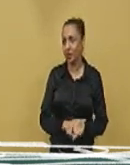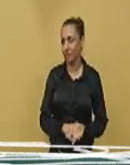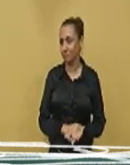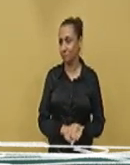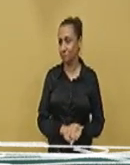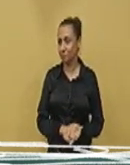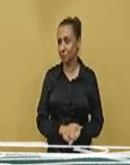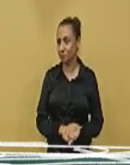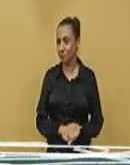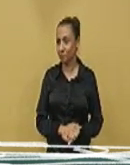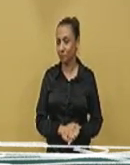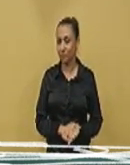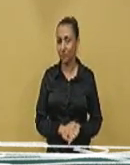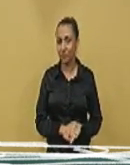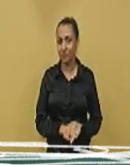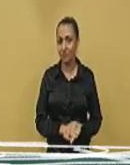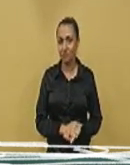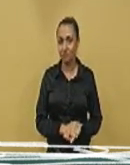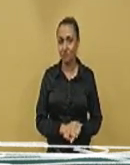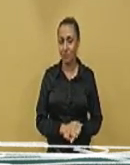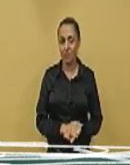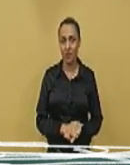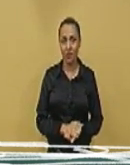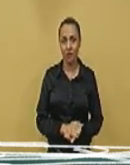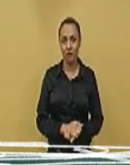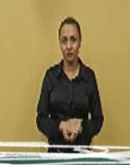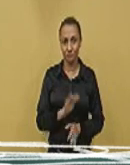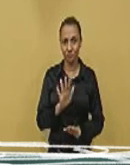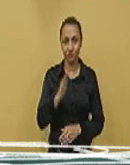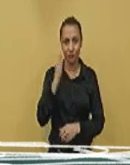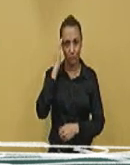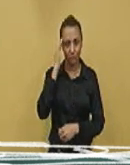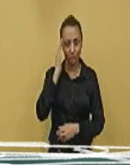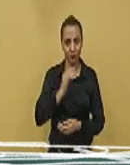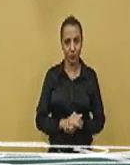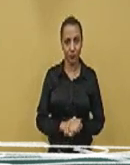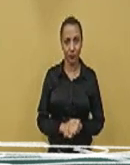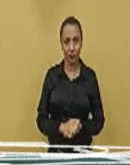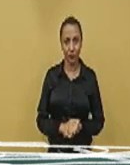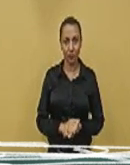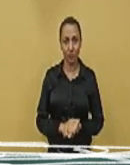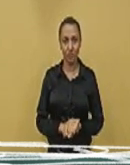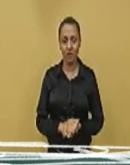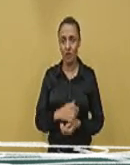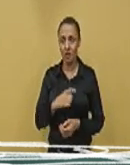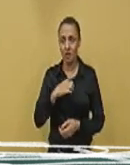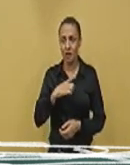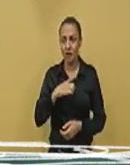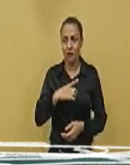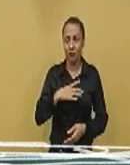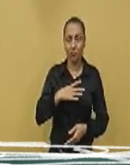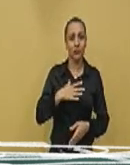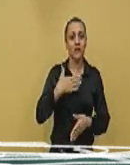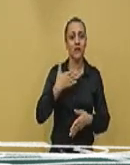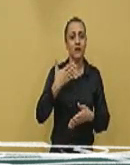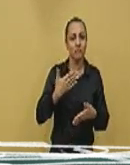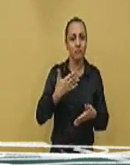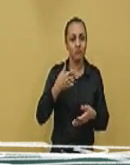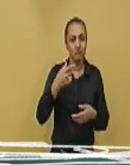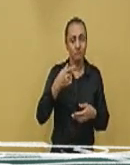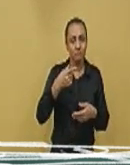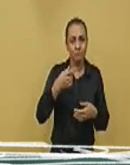inclusive ferindo a índole dos docentes e insinuando tratar-se de perseguição política e preconceito